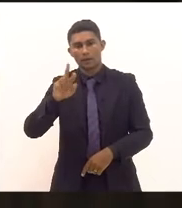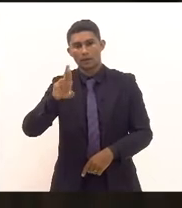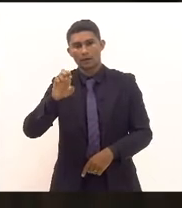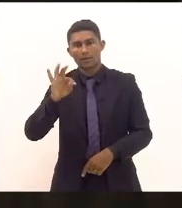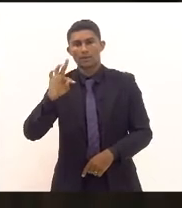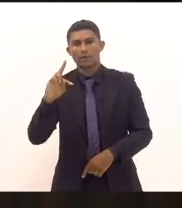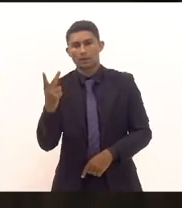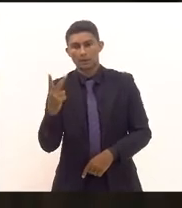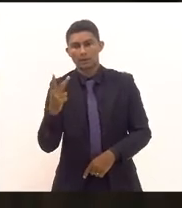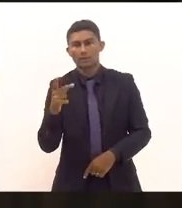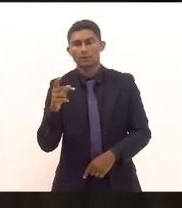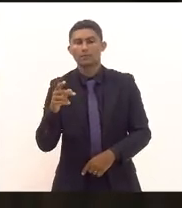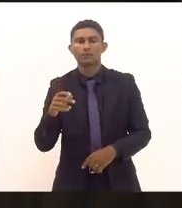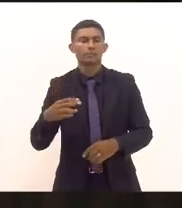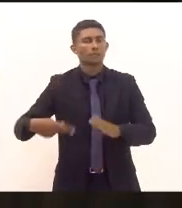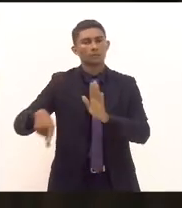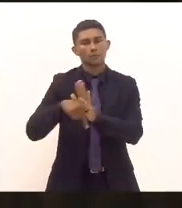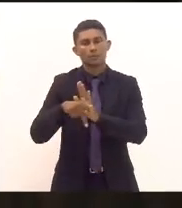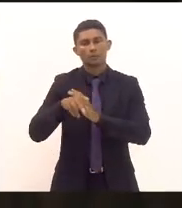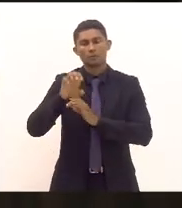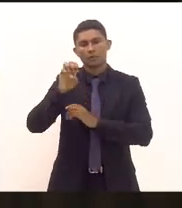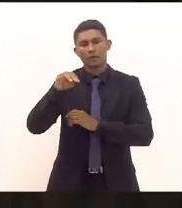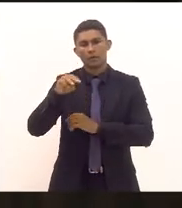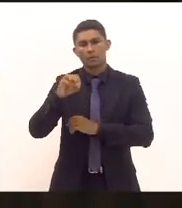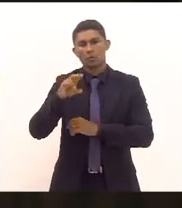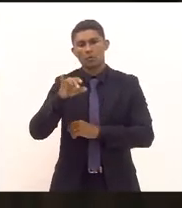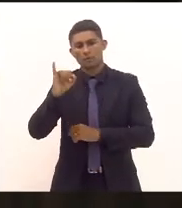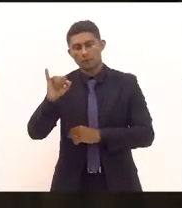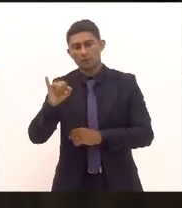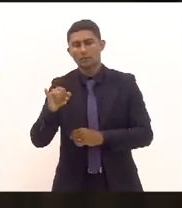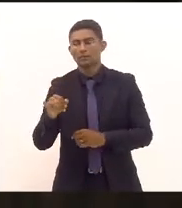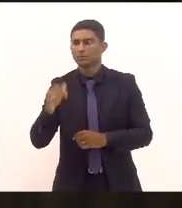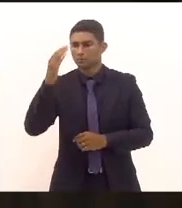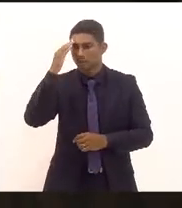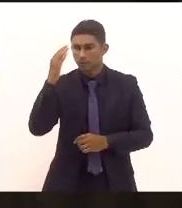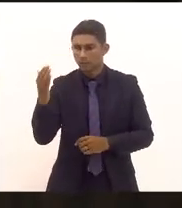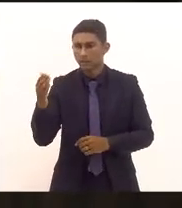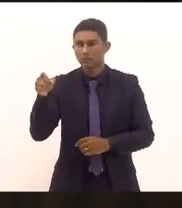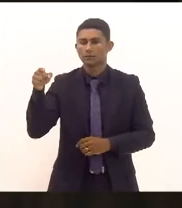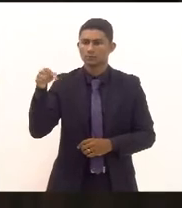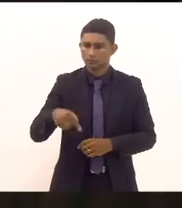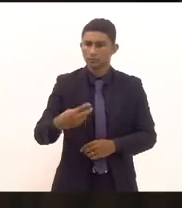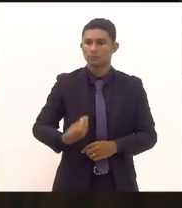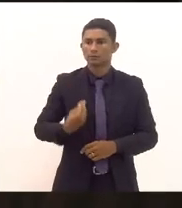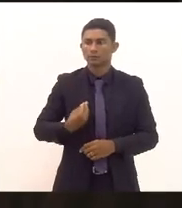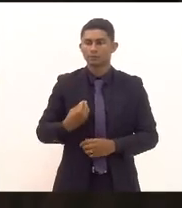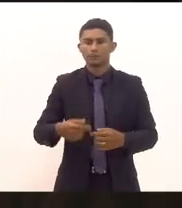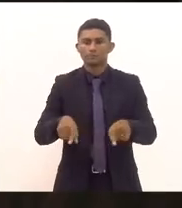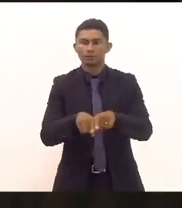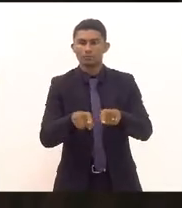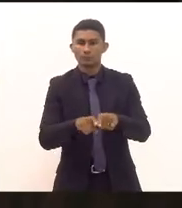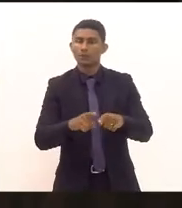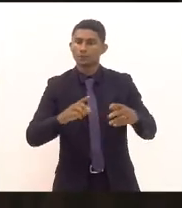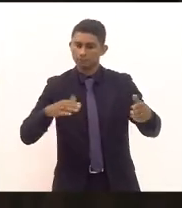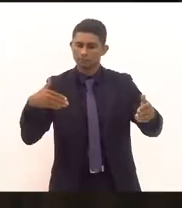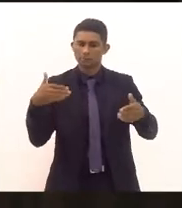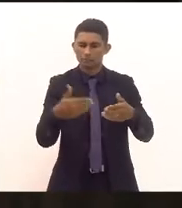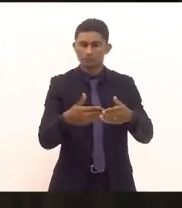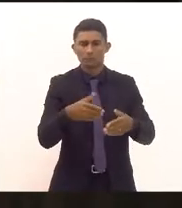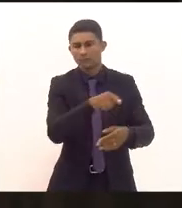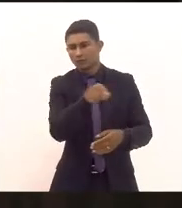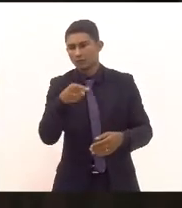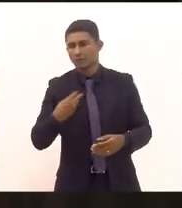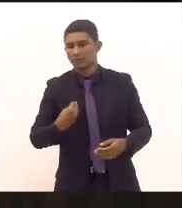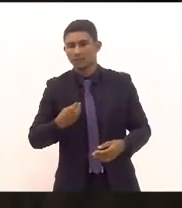da ergonômica do Ilê o caos um muito obrigada pela presença e eu já já falo as